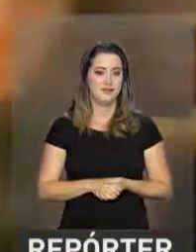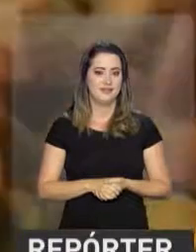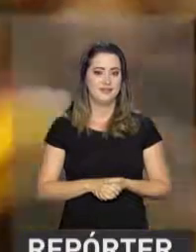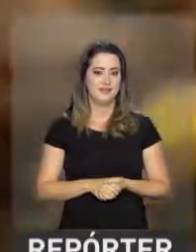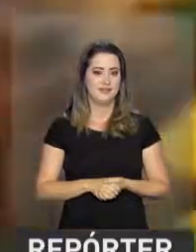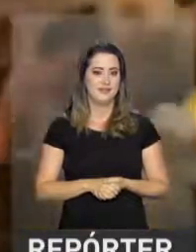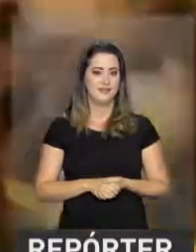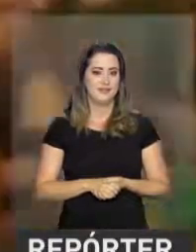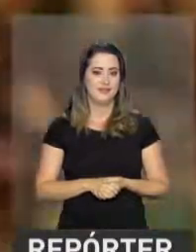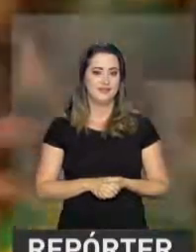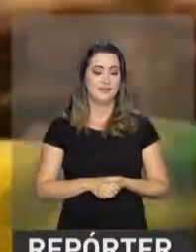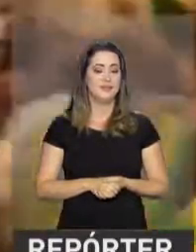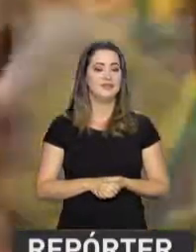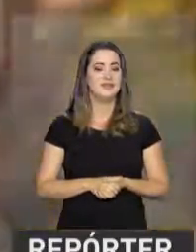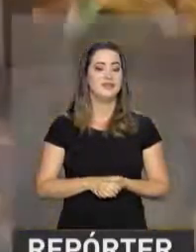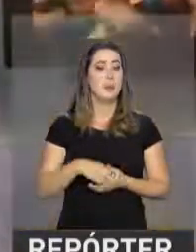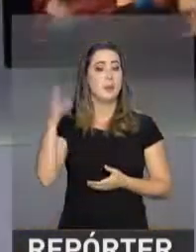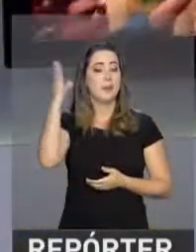o